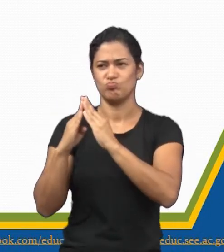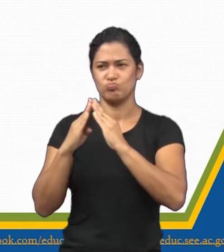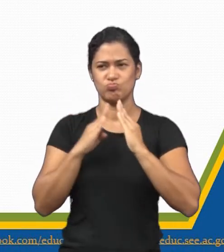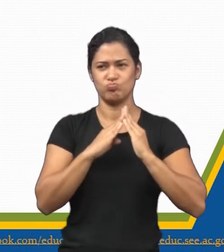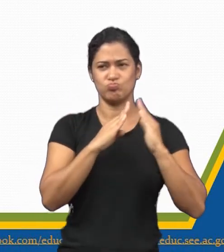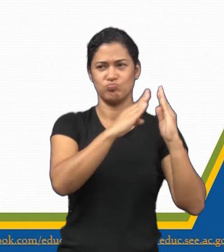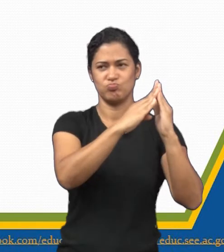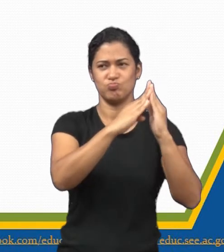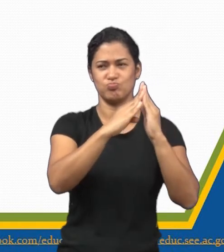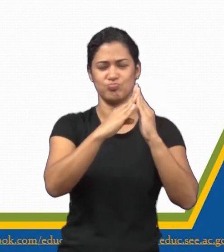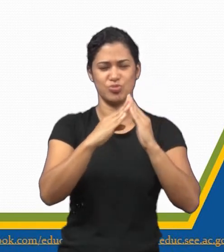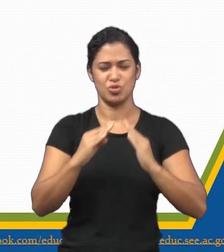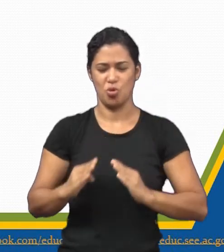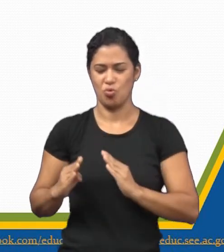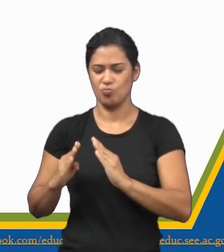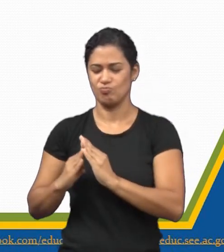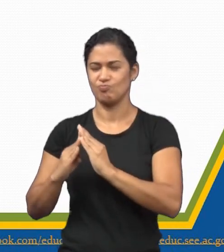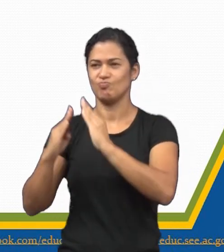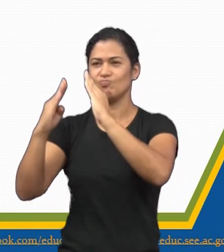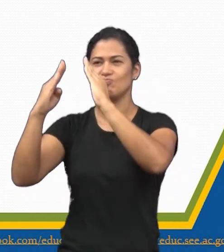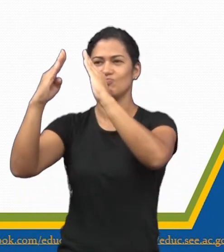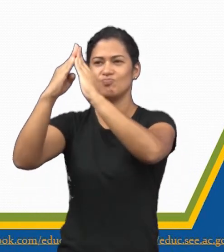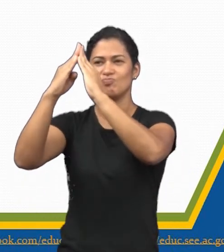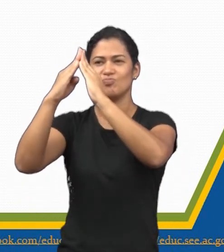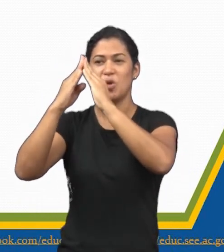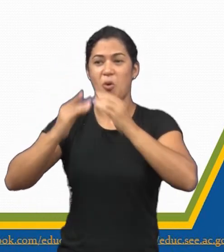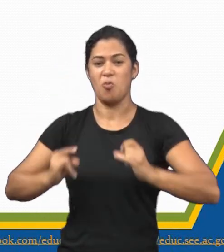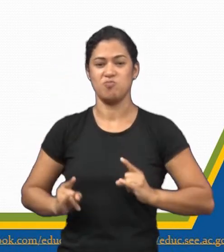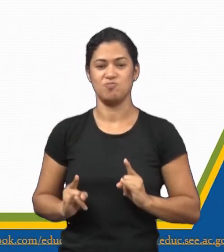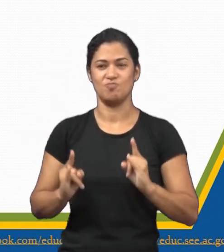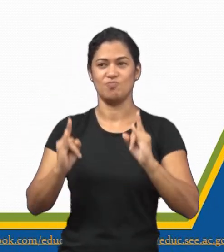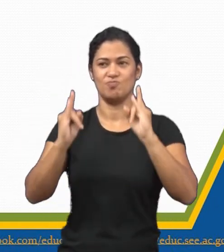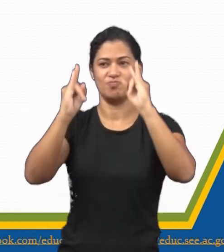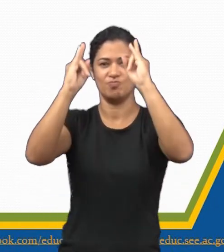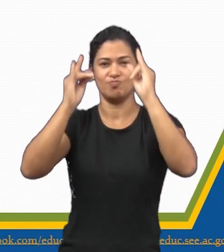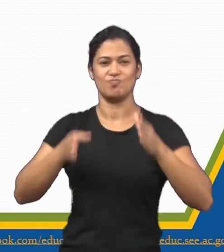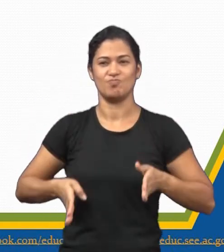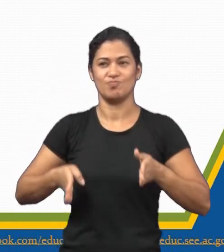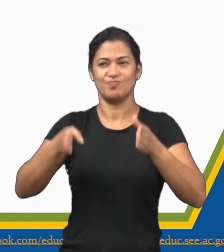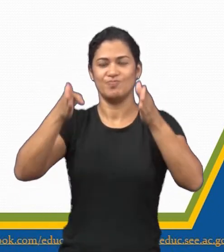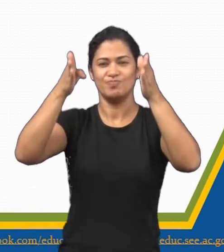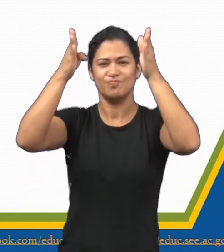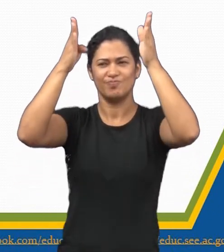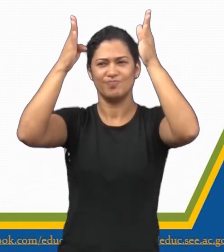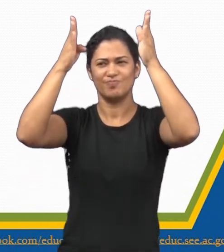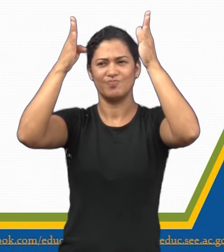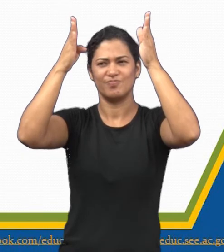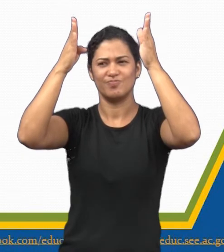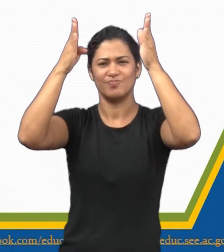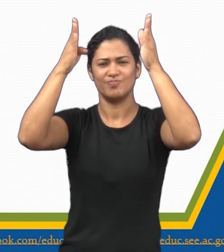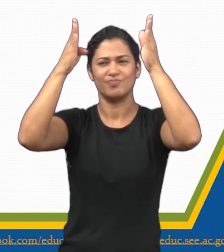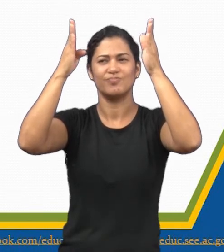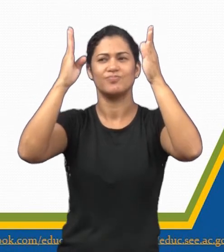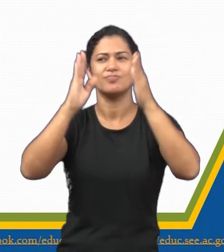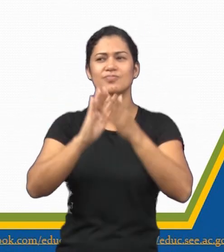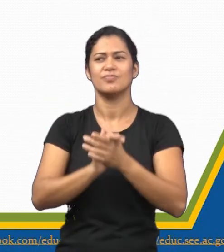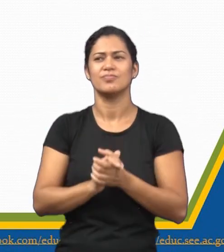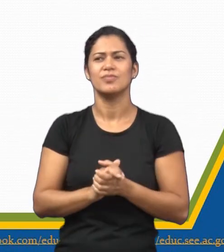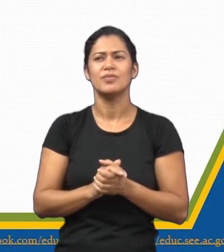o sobrado, essa de 2 andares. Essa aqui, ó, é um prédio, na verdade. Tem condomínios em formato de